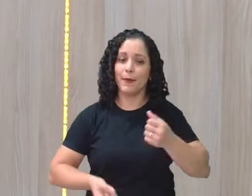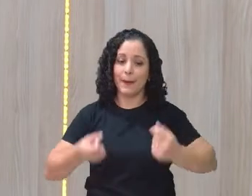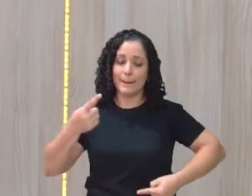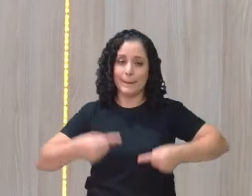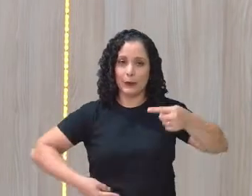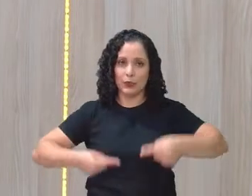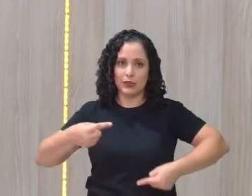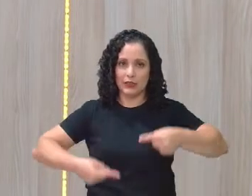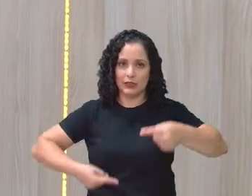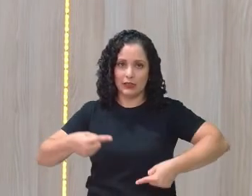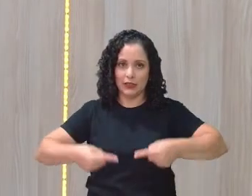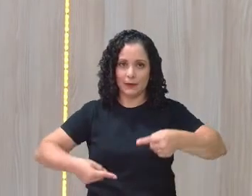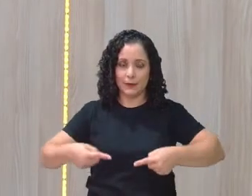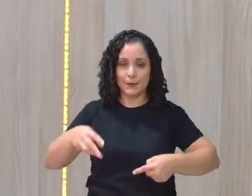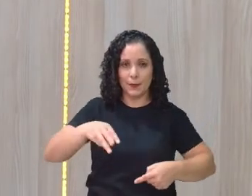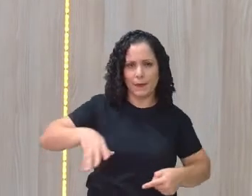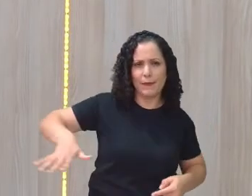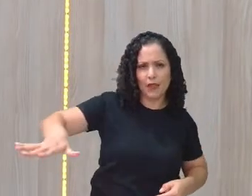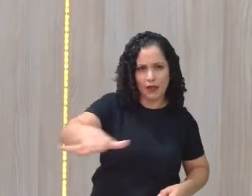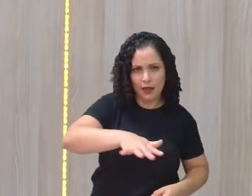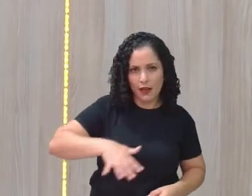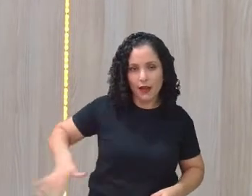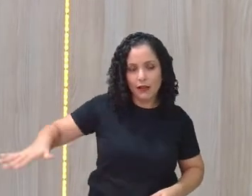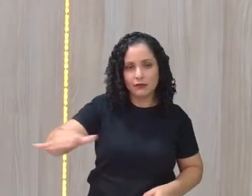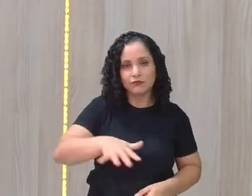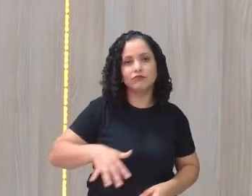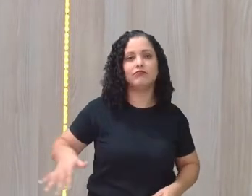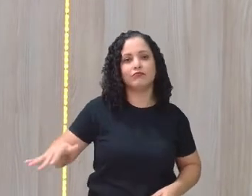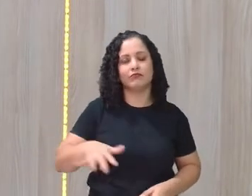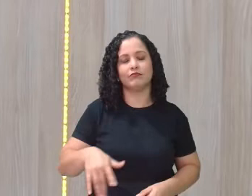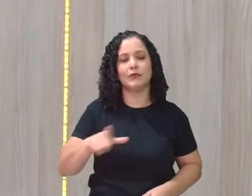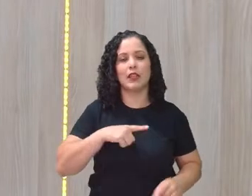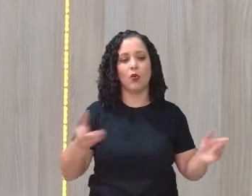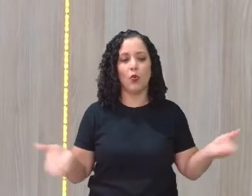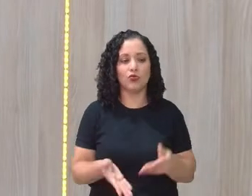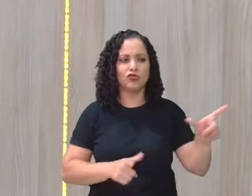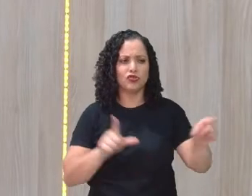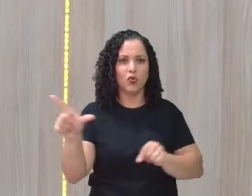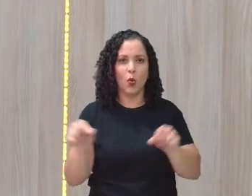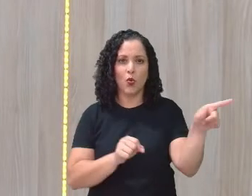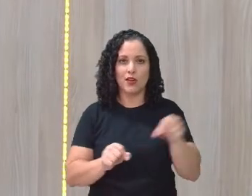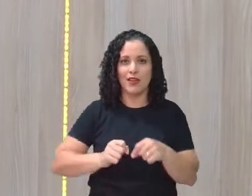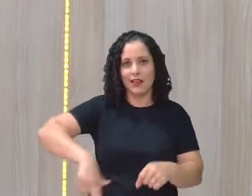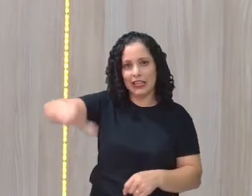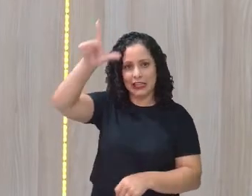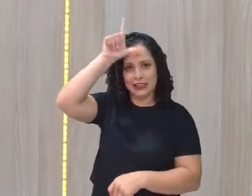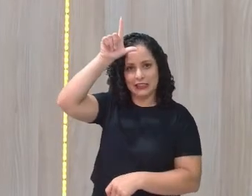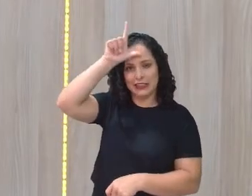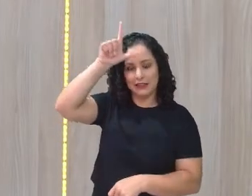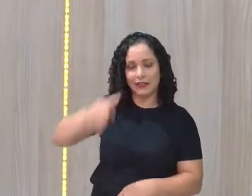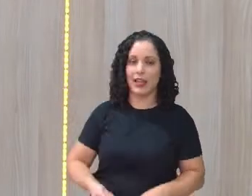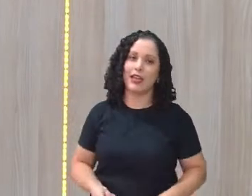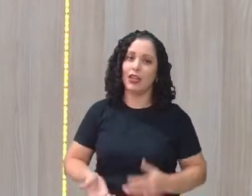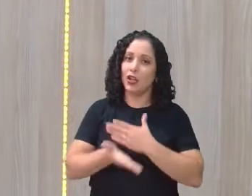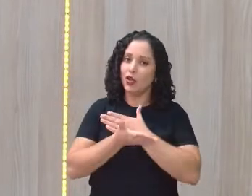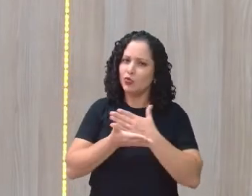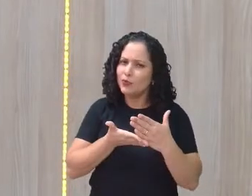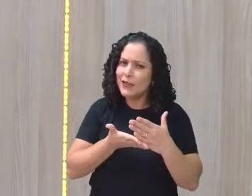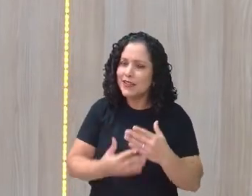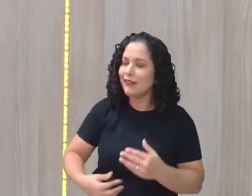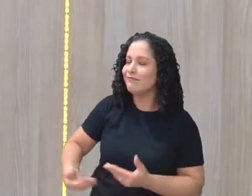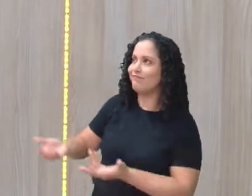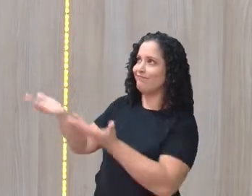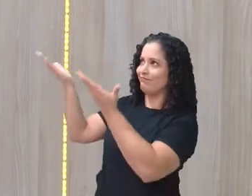como a gente participa hoje, votando, elegendo, né, os nossos representantes, tudo isso veio desses senhores